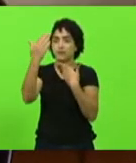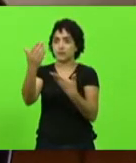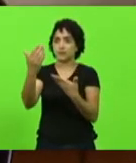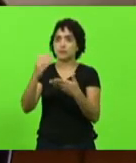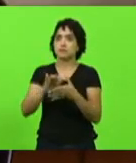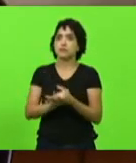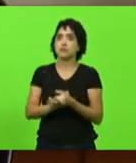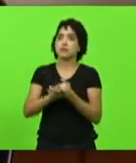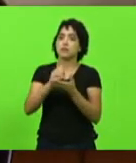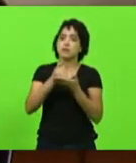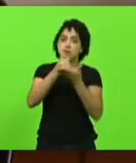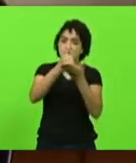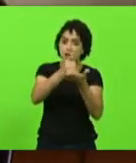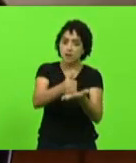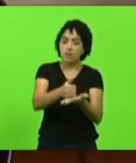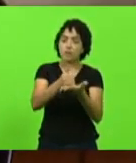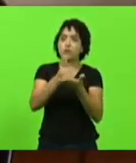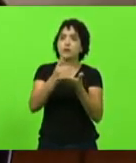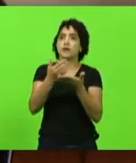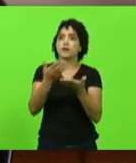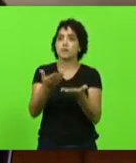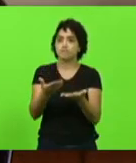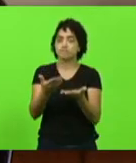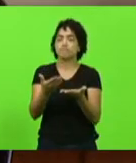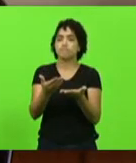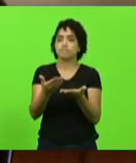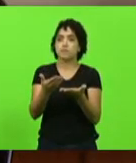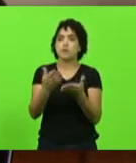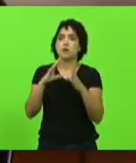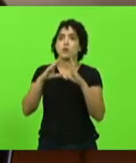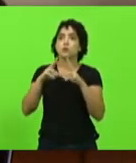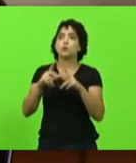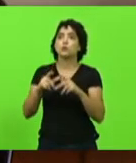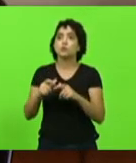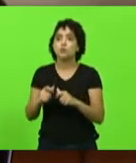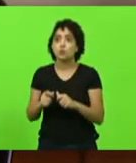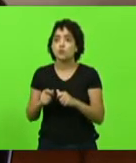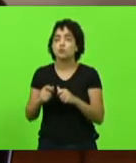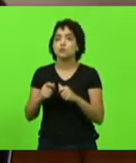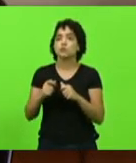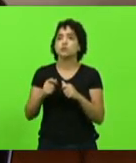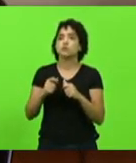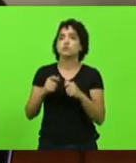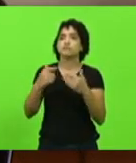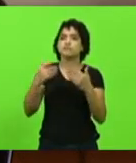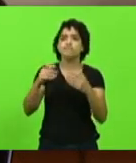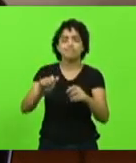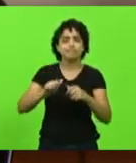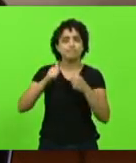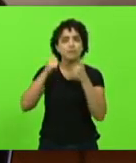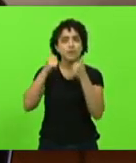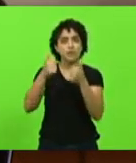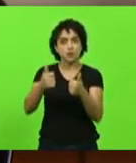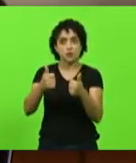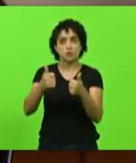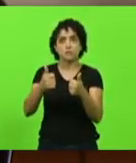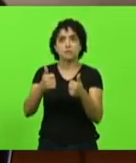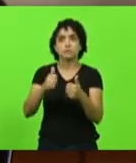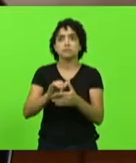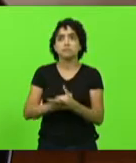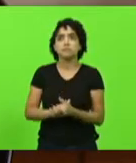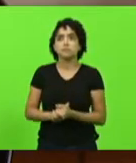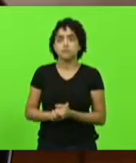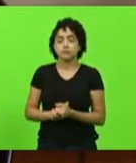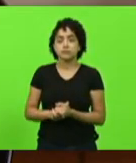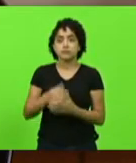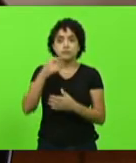nos juntarmos juntos com todos para fazermos sempre mais e melhor pelo nosso Alto Vale. E